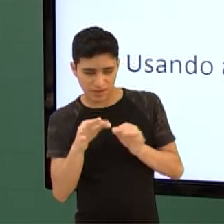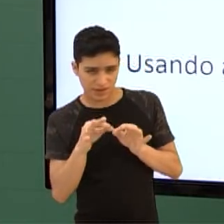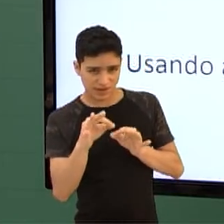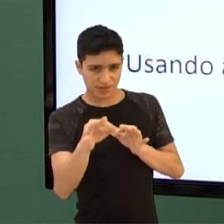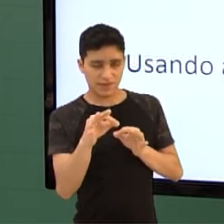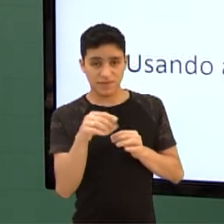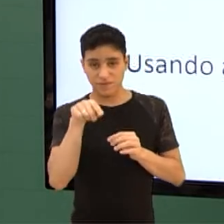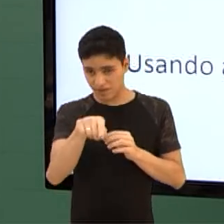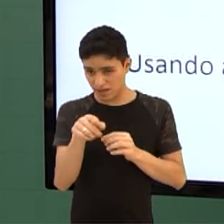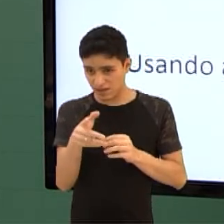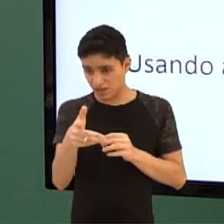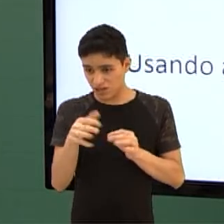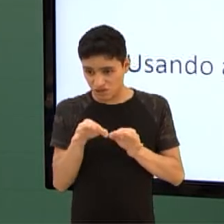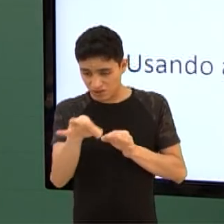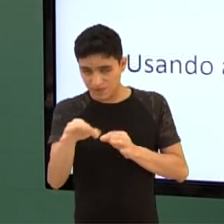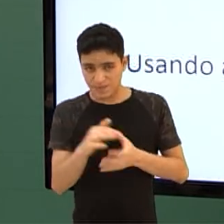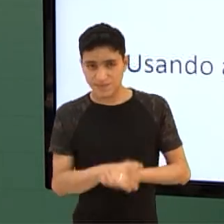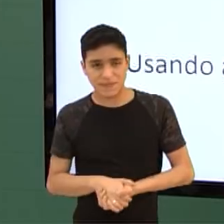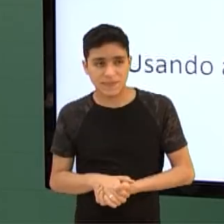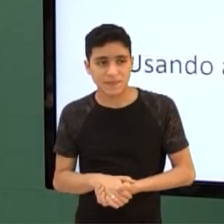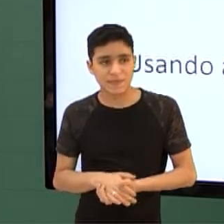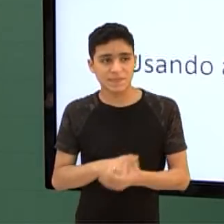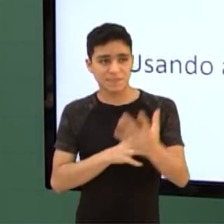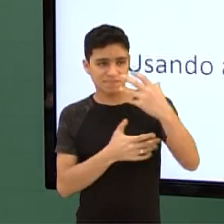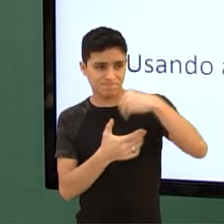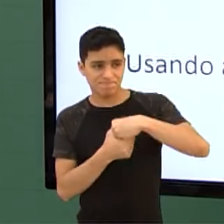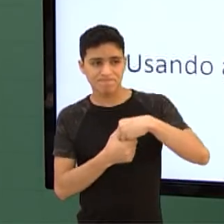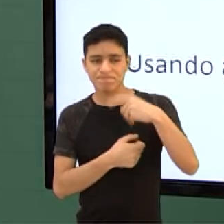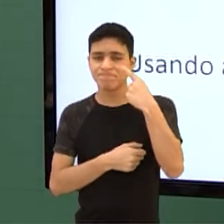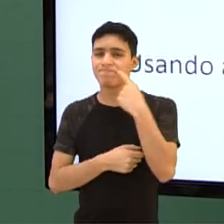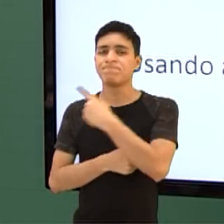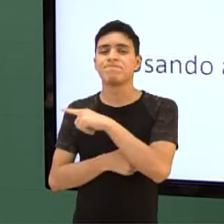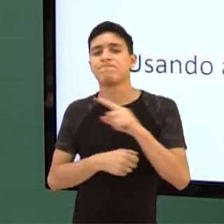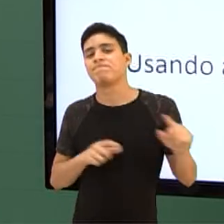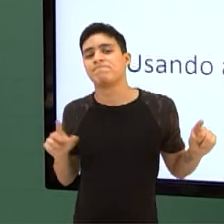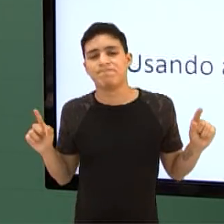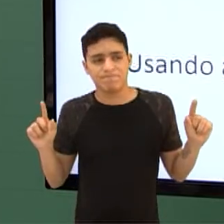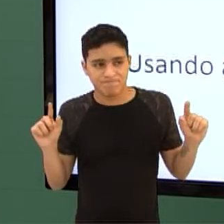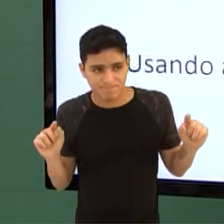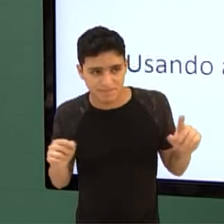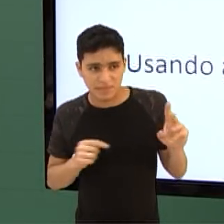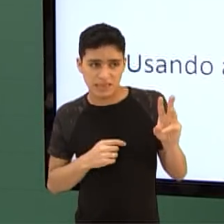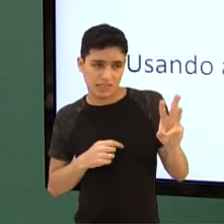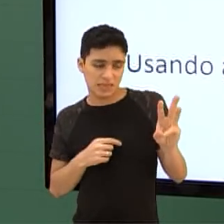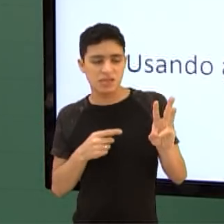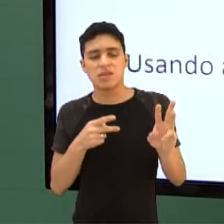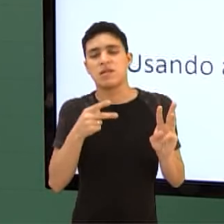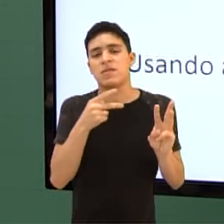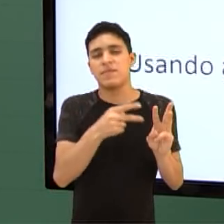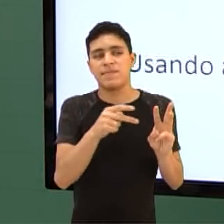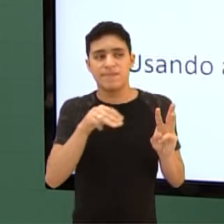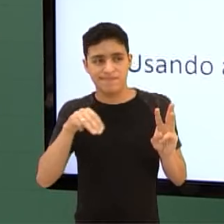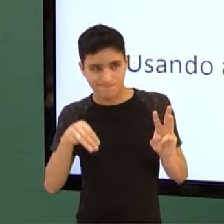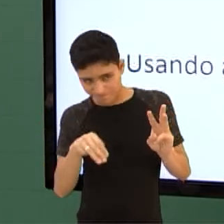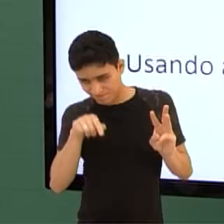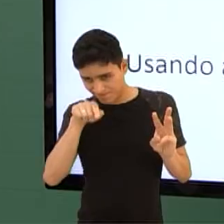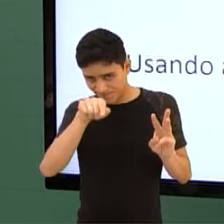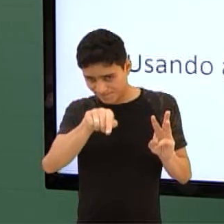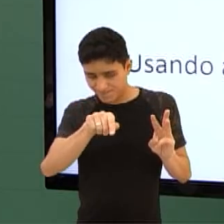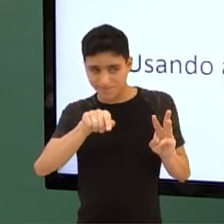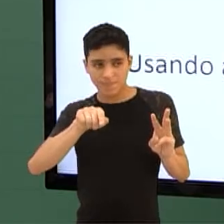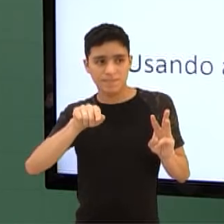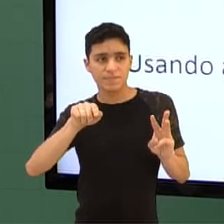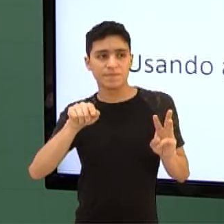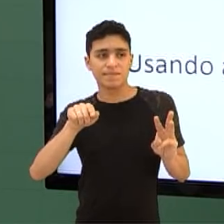distância aqui dentro. Então, o que vai ter para mim aqui é o seguinte, W vai ser igual a M